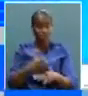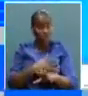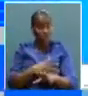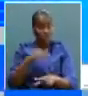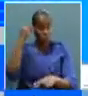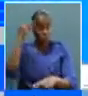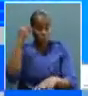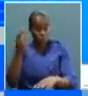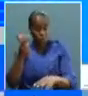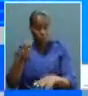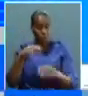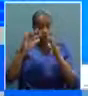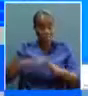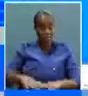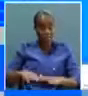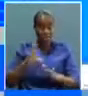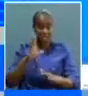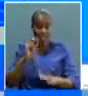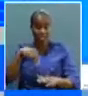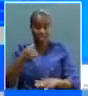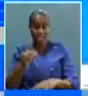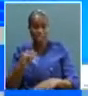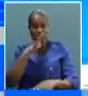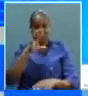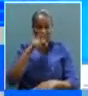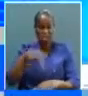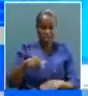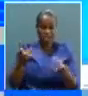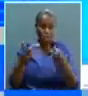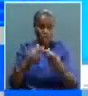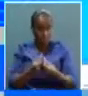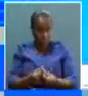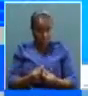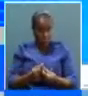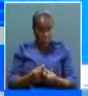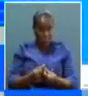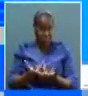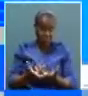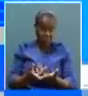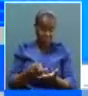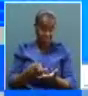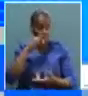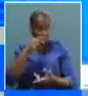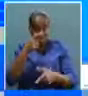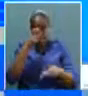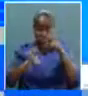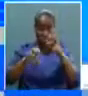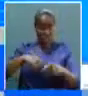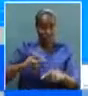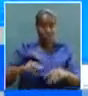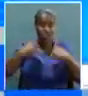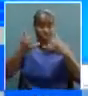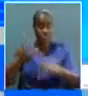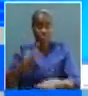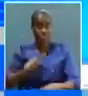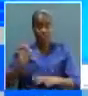sonhos congelados. Janeiro Ofra Almada diz que este orçamento desilude os cabo-verdianos depois de ter sido preparado com muita